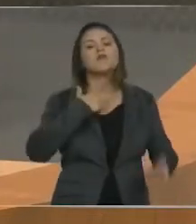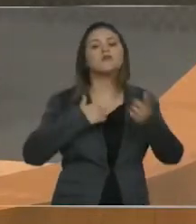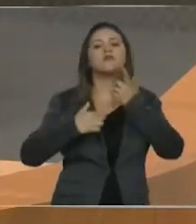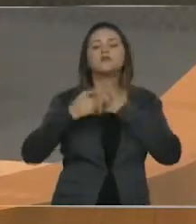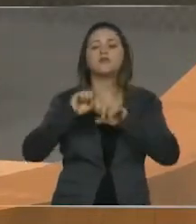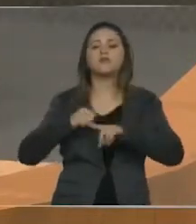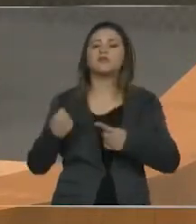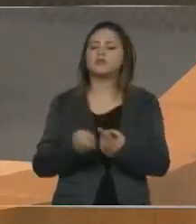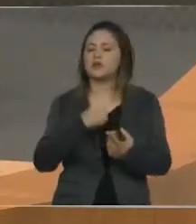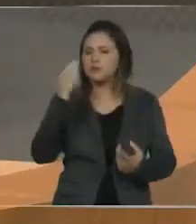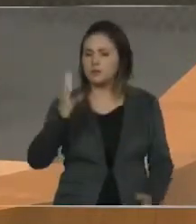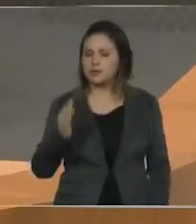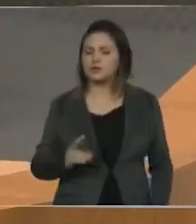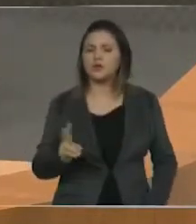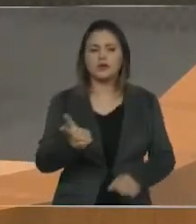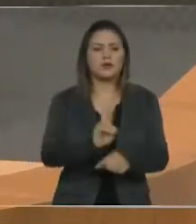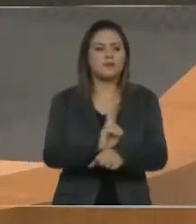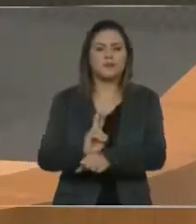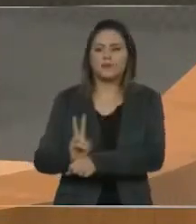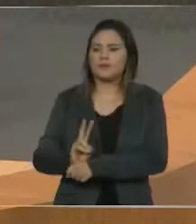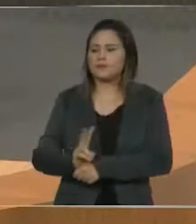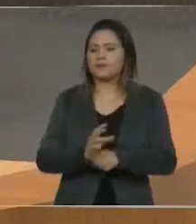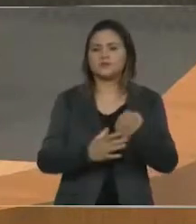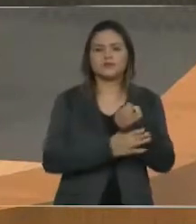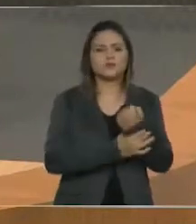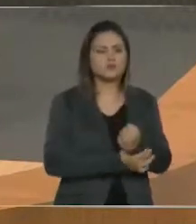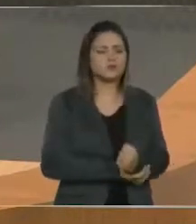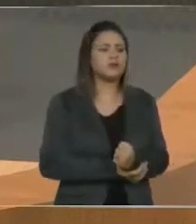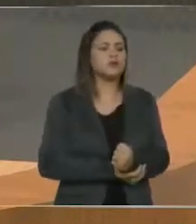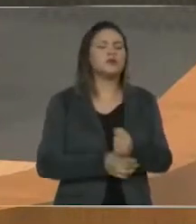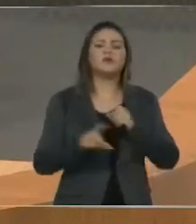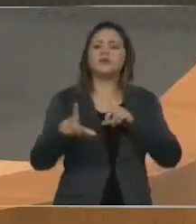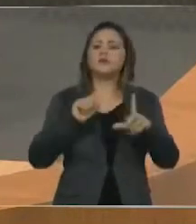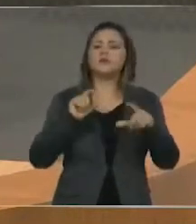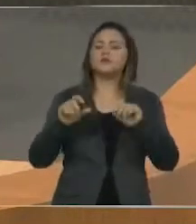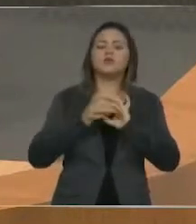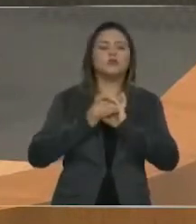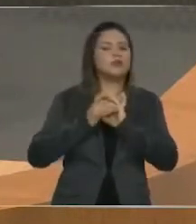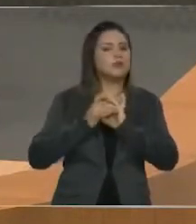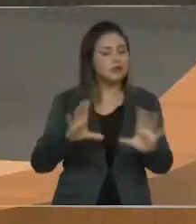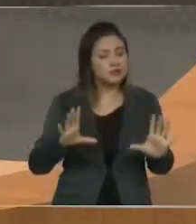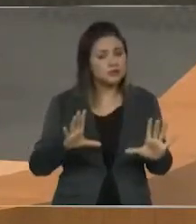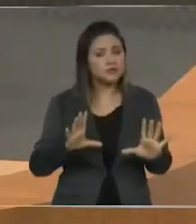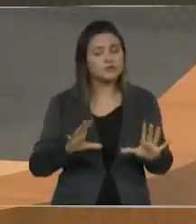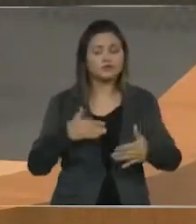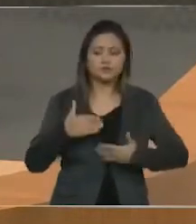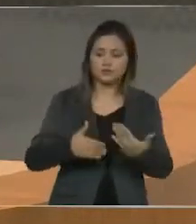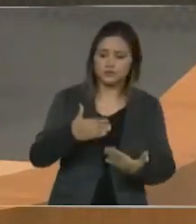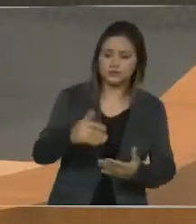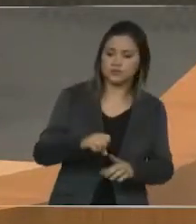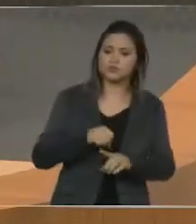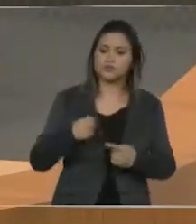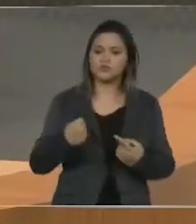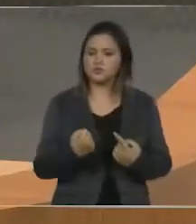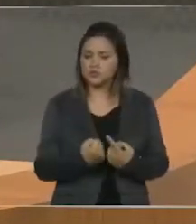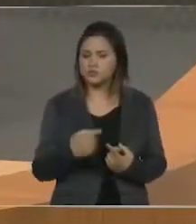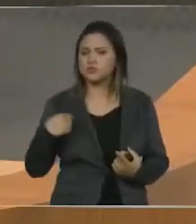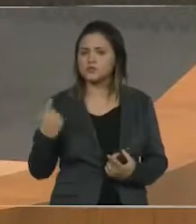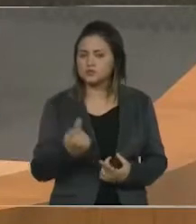ficaremos vigilantes para garantir o Estado Democrático de Direito, para garantir os avanços sociais obtidos a duras penas pelo